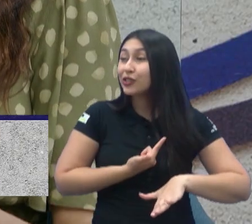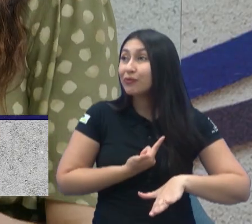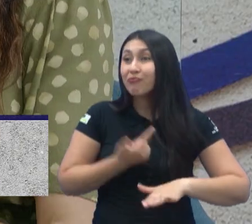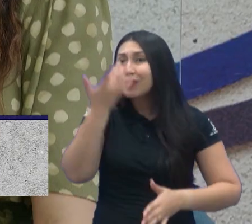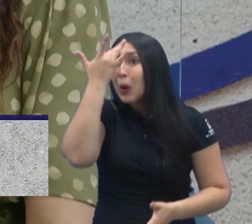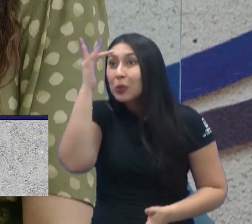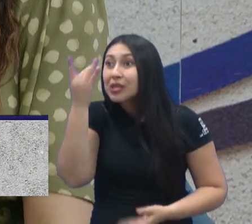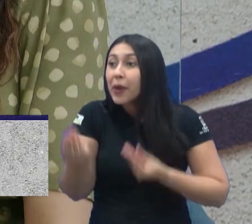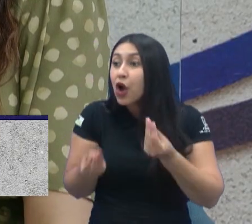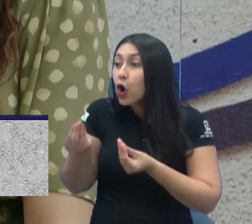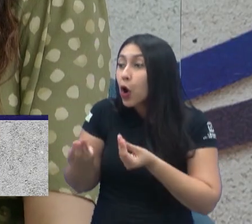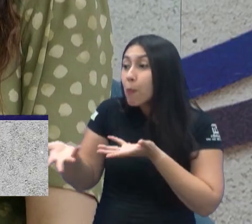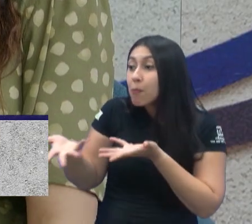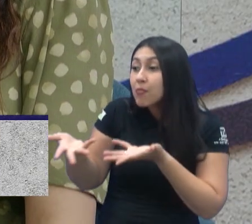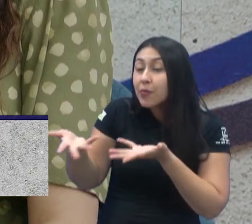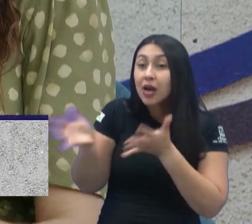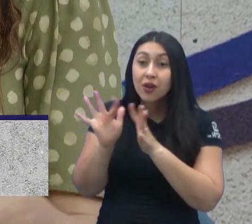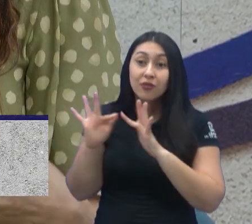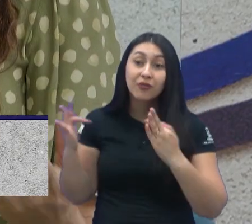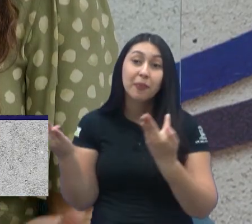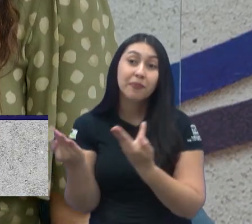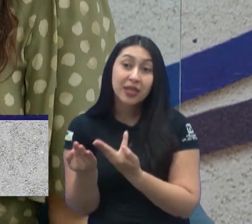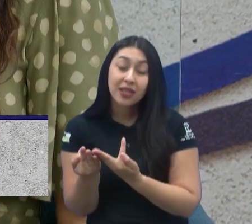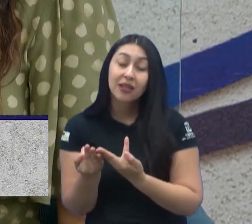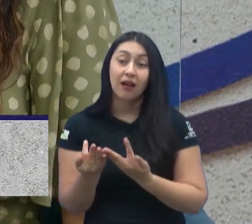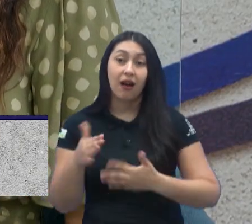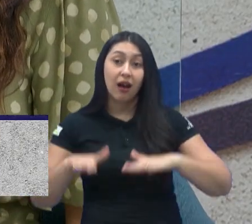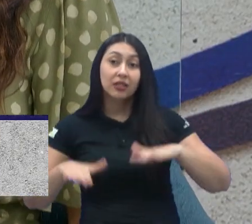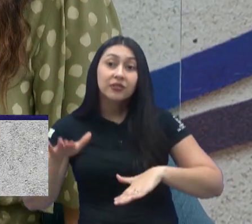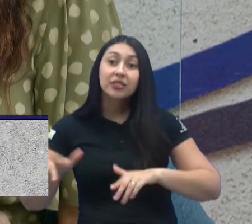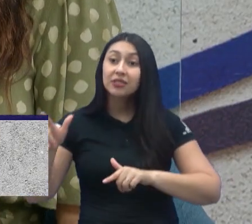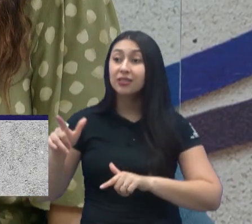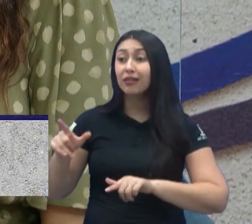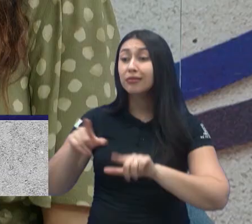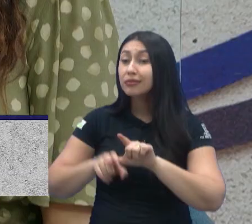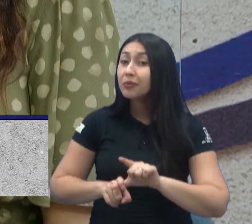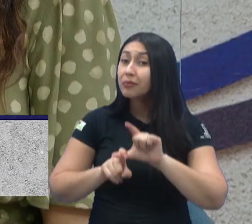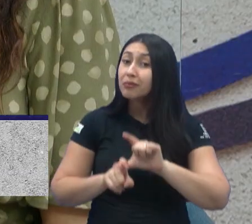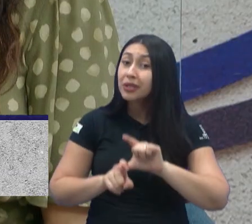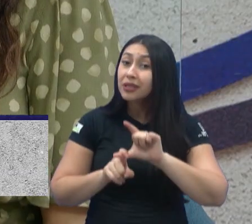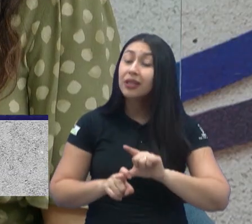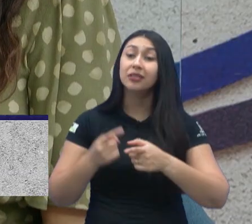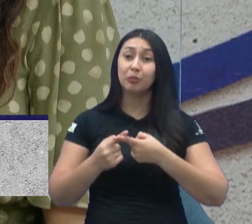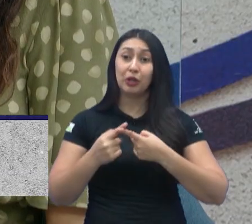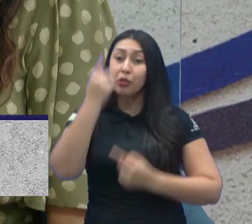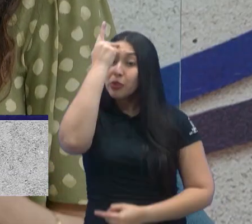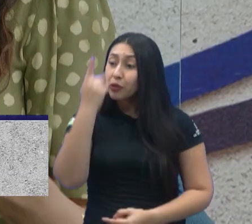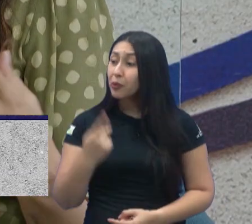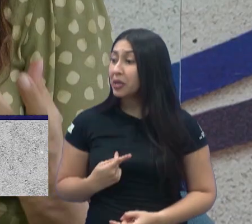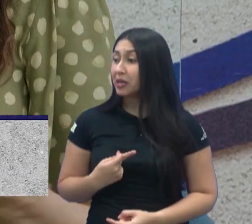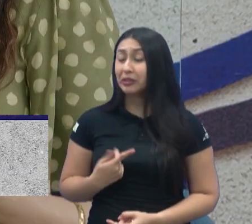bem ali com o familiar idoso, que às vezes tem uma situação de dependência, porque perde a autonomia, a capacidade de